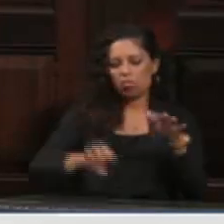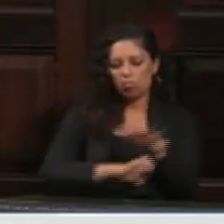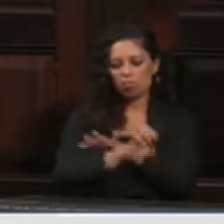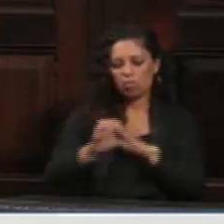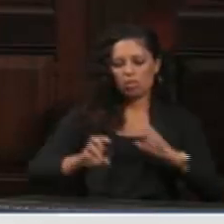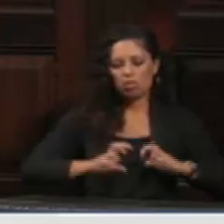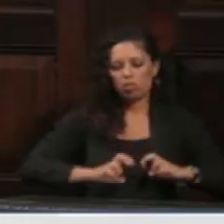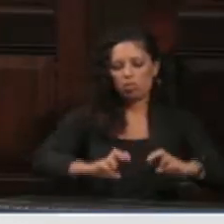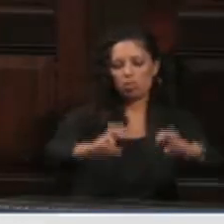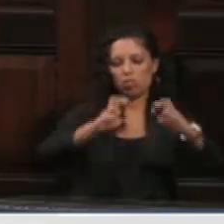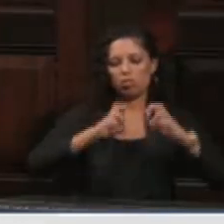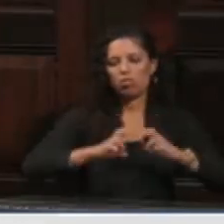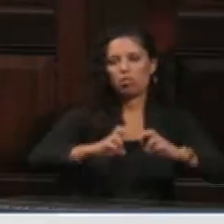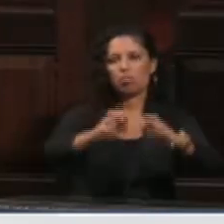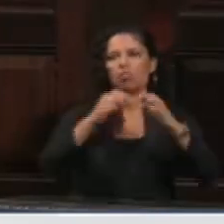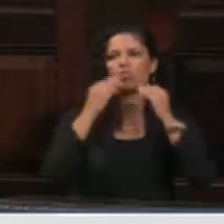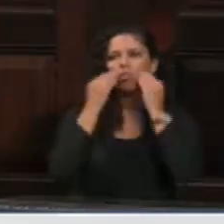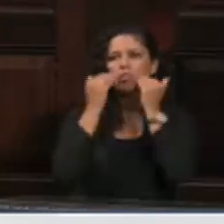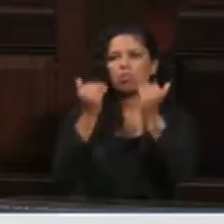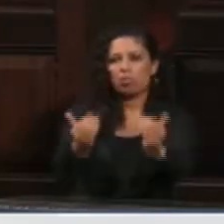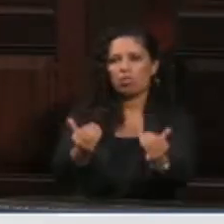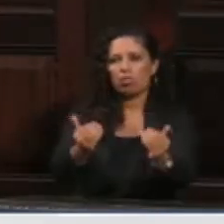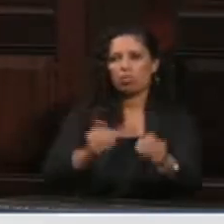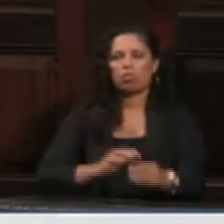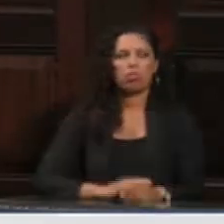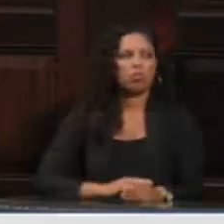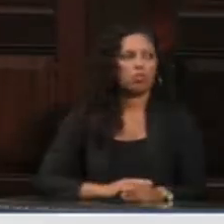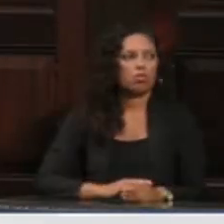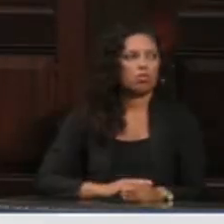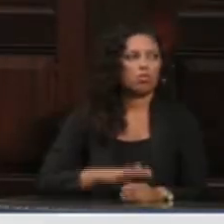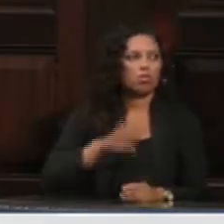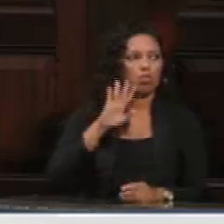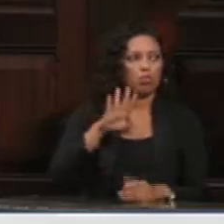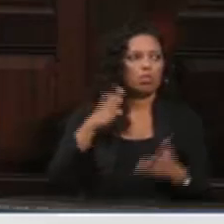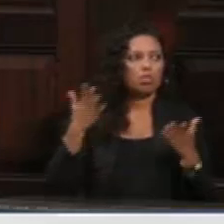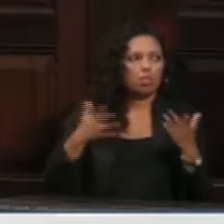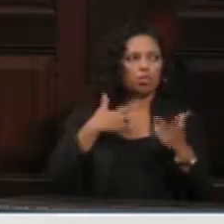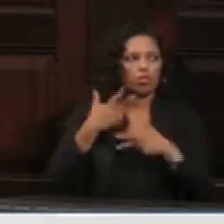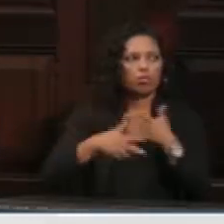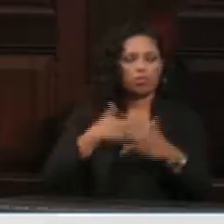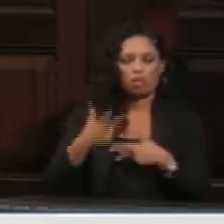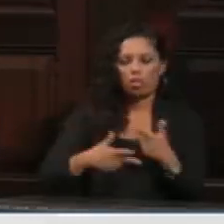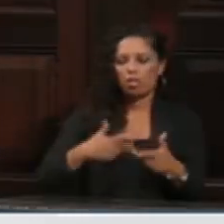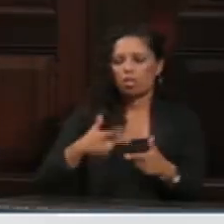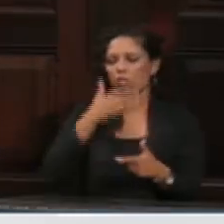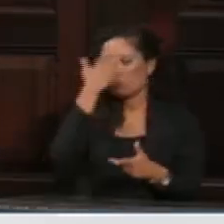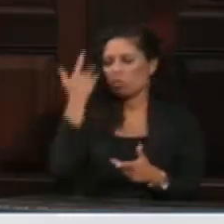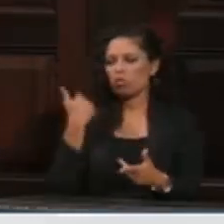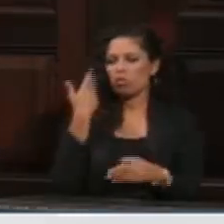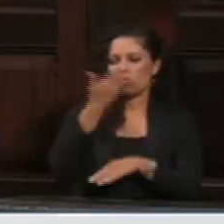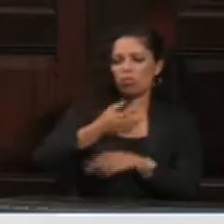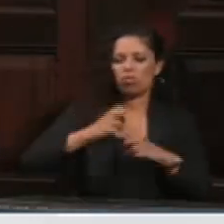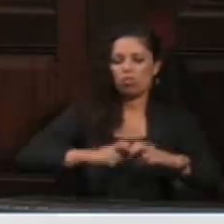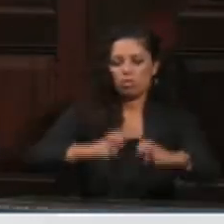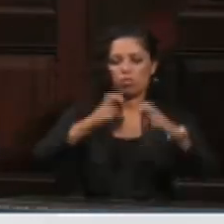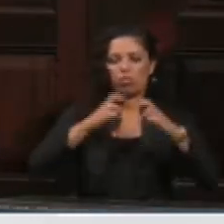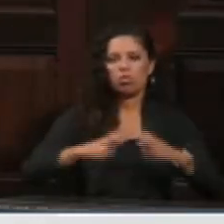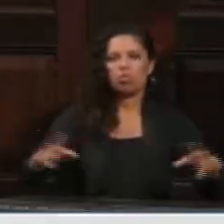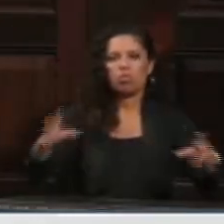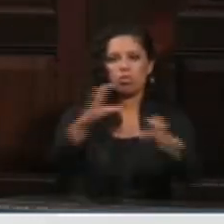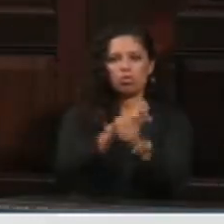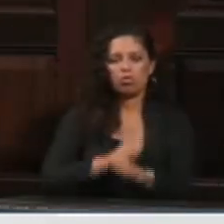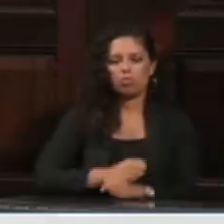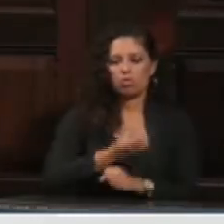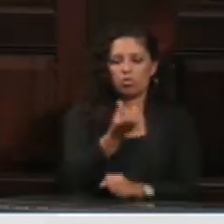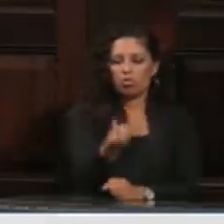Então, só para contextualizar, o público da supervia, Zona Oeste, Baixada, são mais de 600